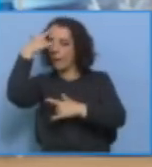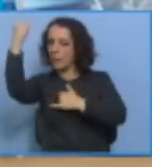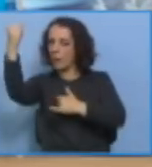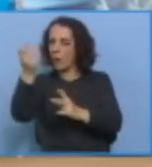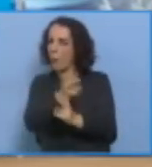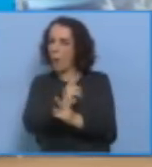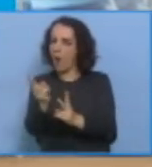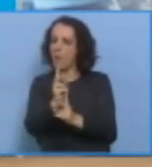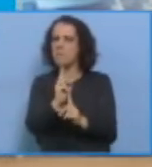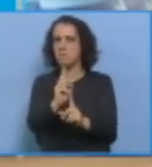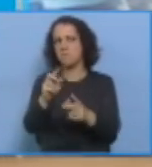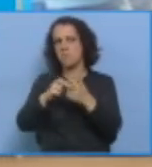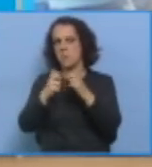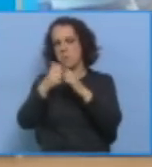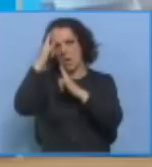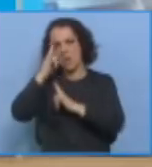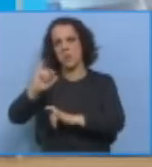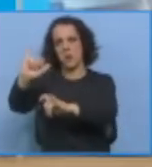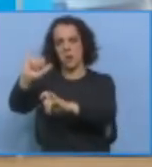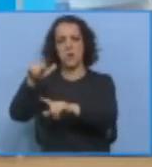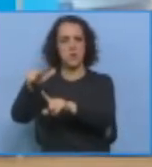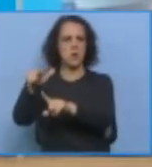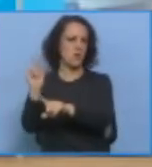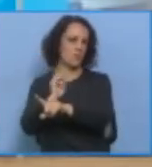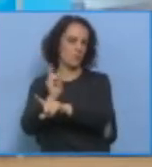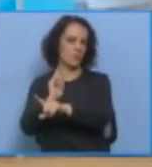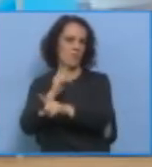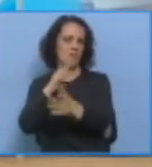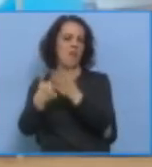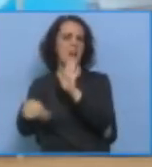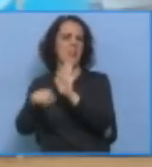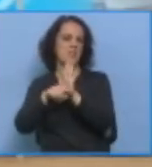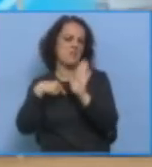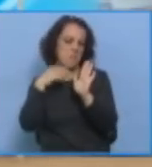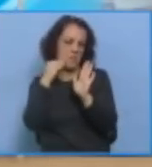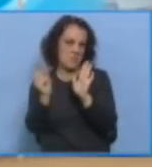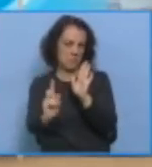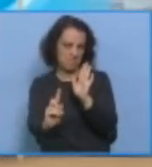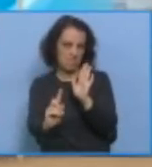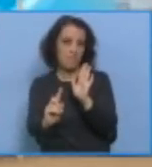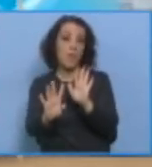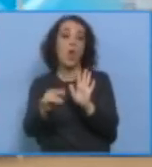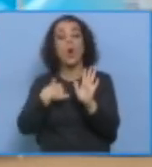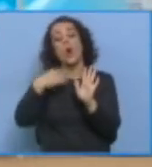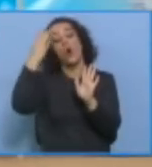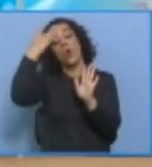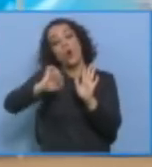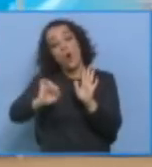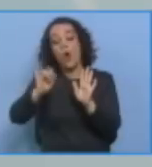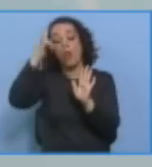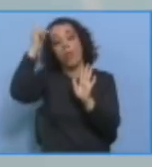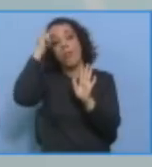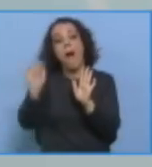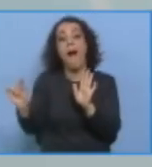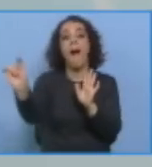o ideológico não pode ser aqui visto como algo de uma matriz negativa, necessariamente. Claro. O que não concordamos é com determinada ideologia, não é? Claro. E